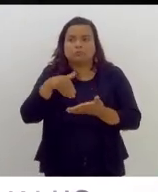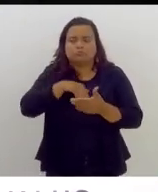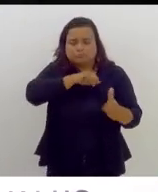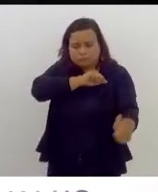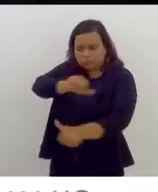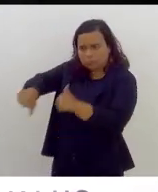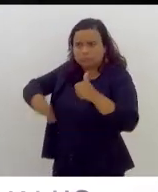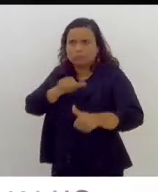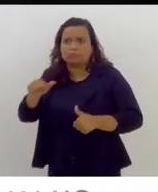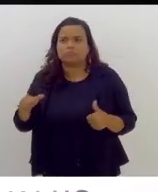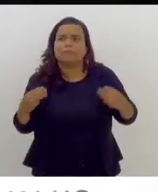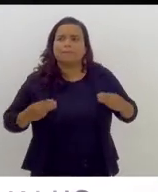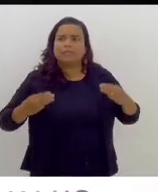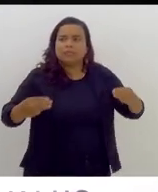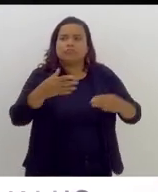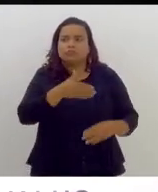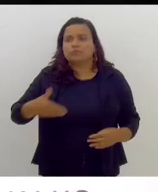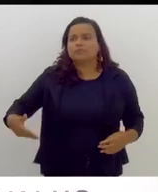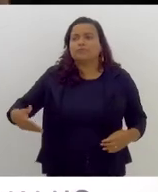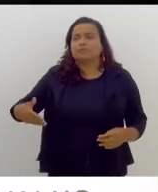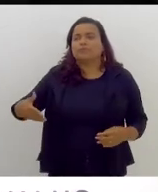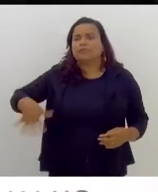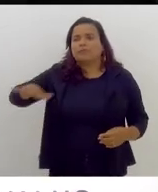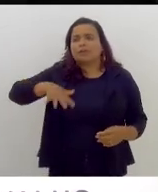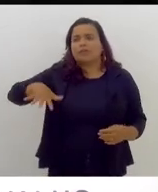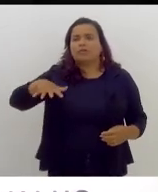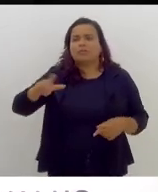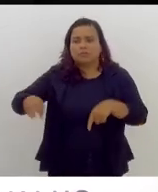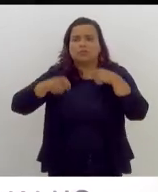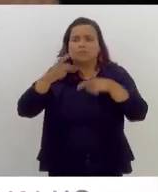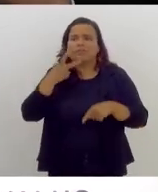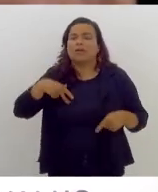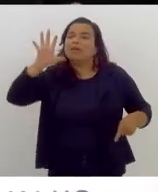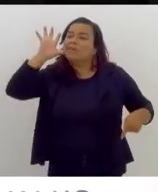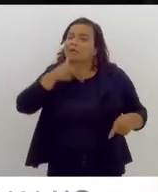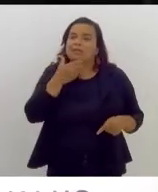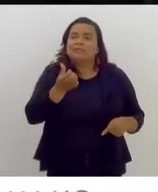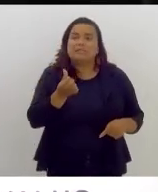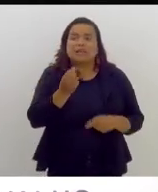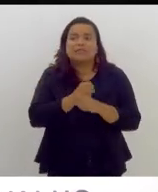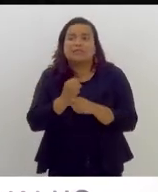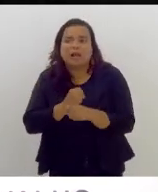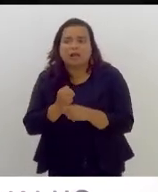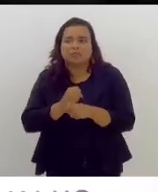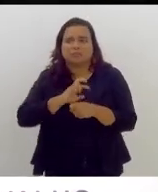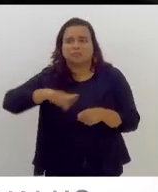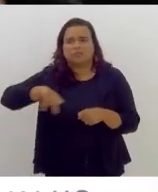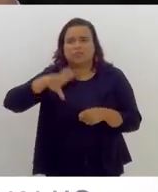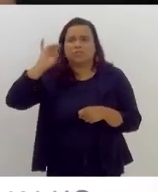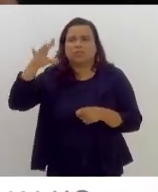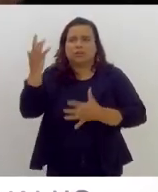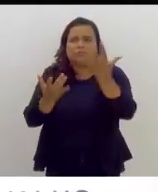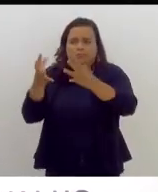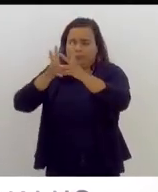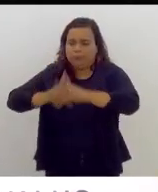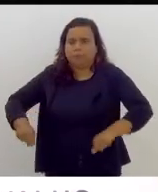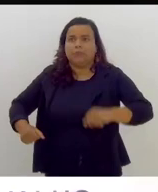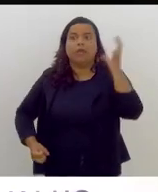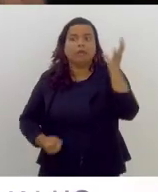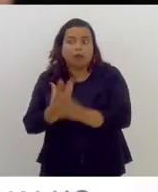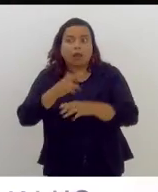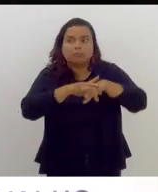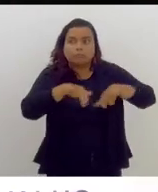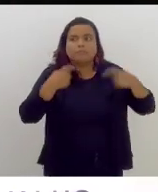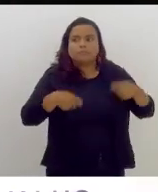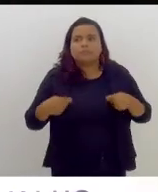o ministro da Agricultura disse, Noel, leva 6 anos, porque não basta apagar um incêndio, tem que apagar um incêndio e construir uma infraestrutura. E qual